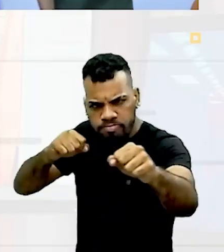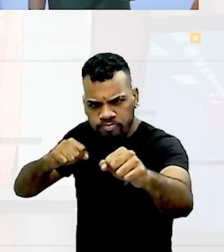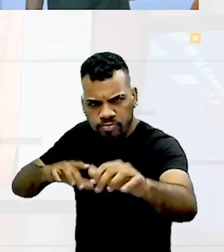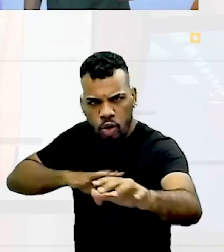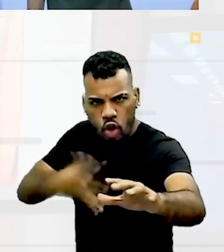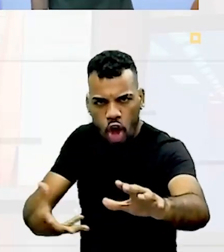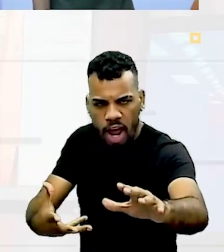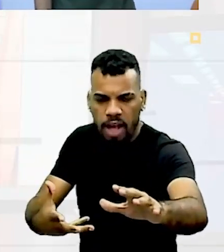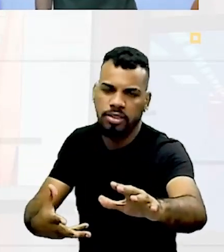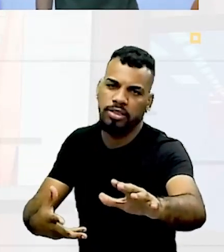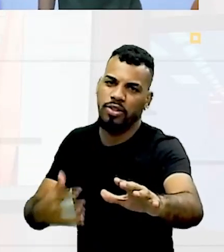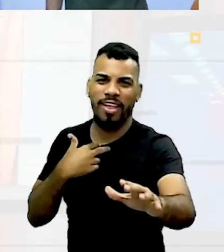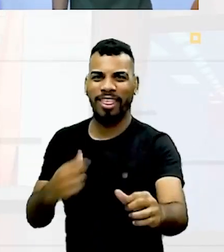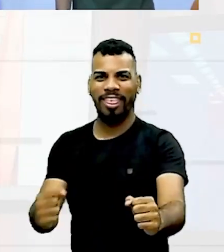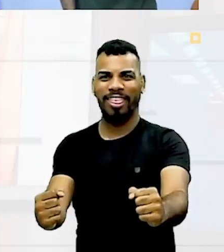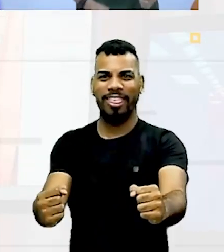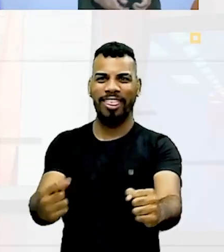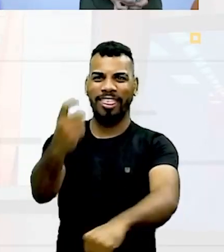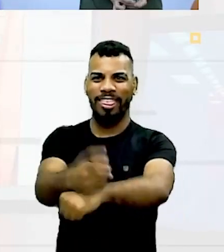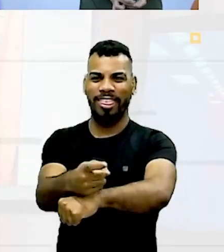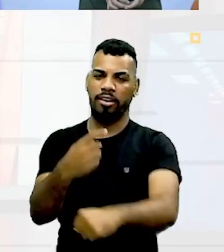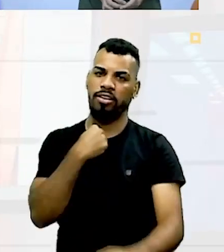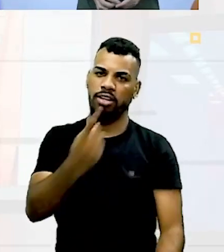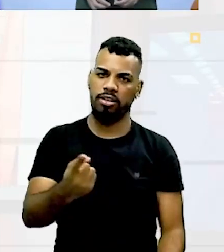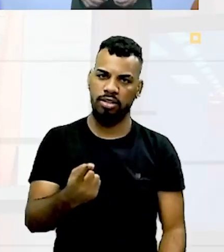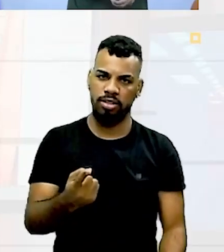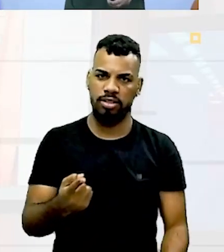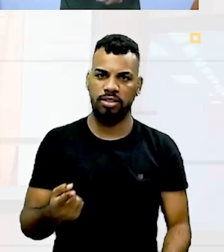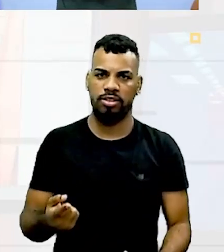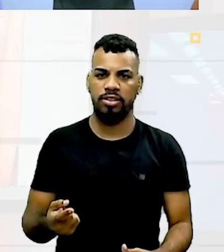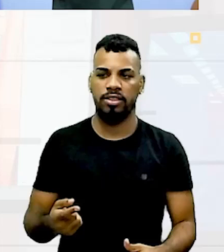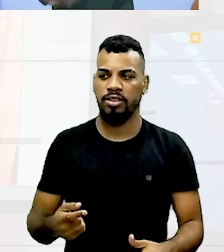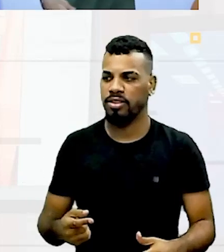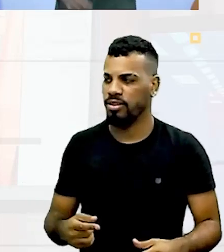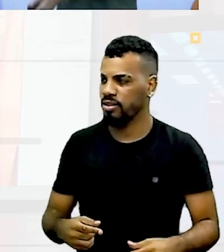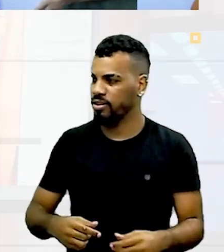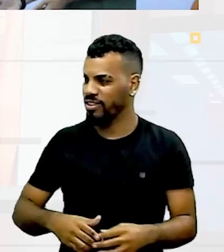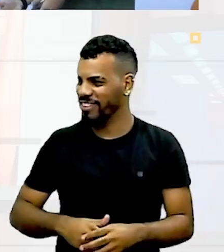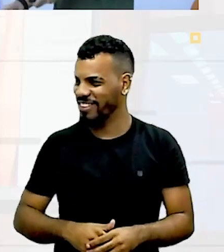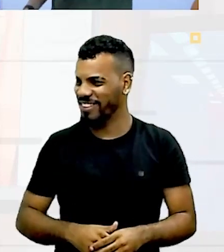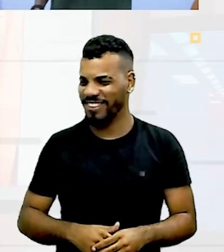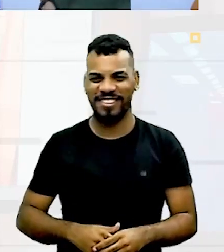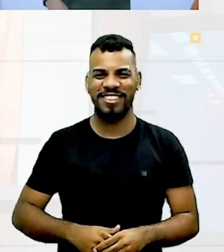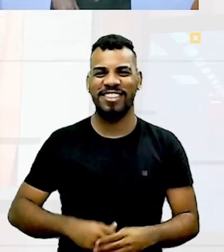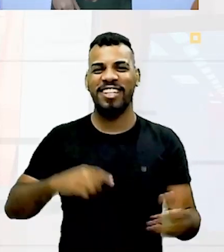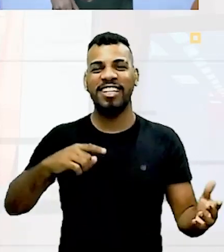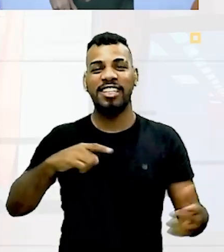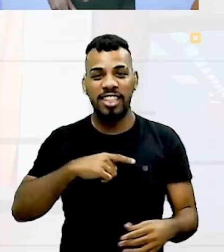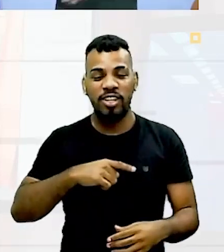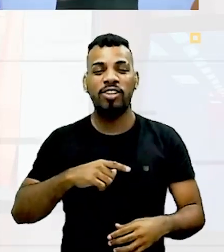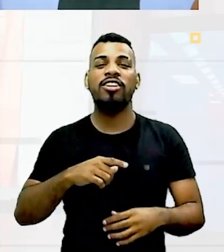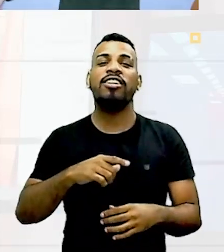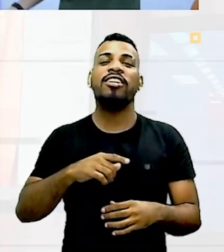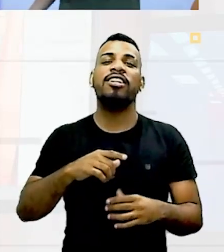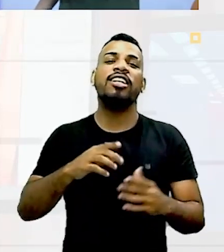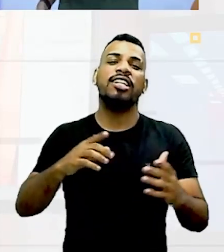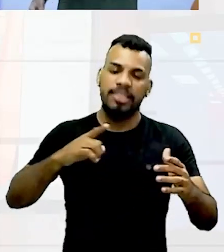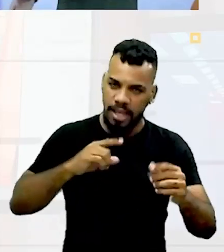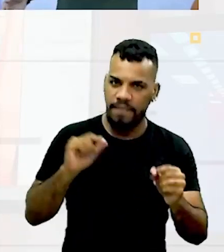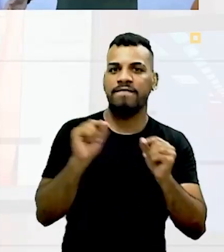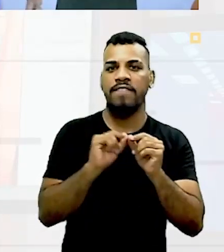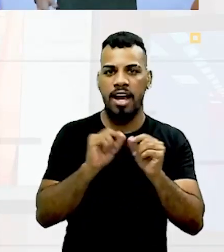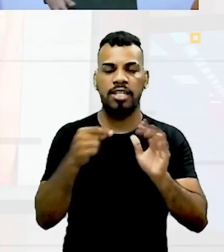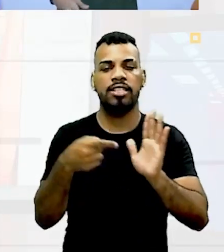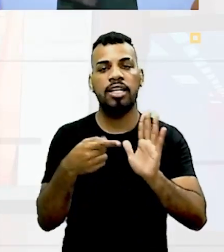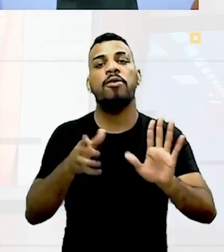luta. Então, a ideia não é mais puxada para animação, tem suas aplicações,